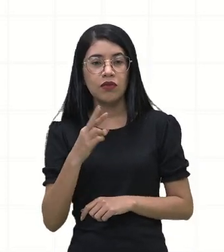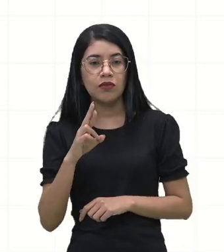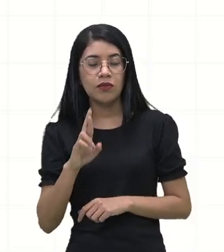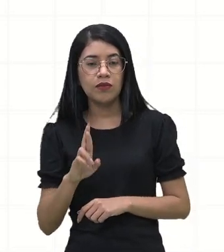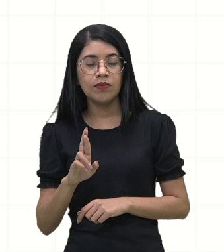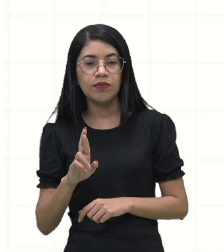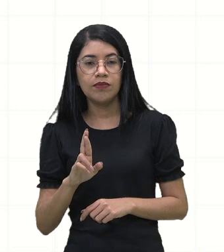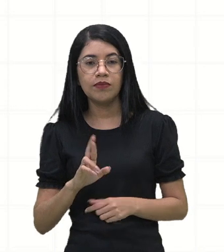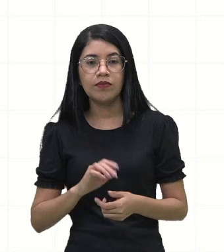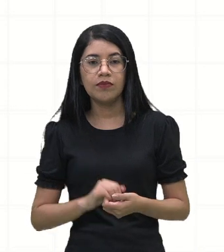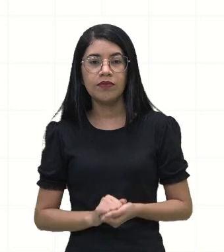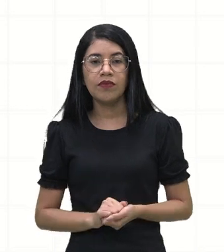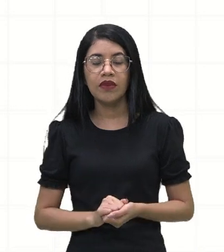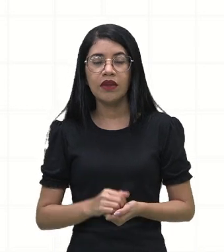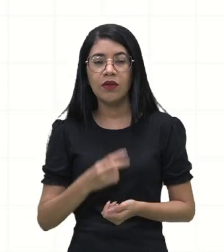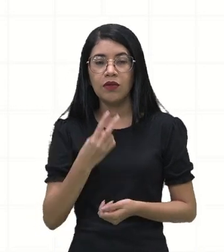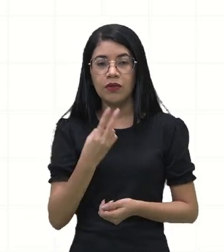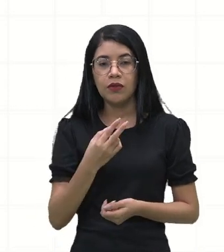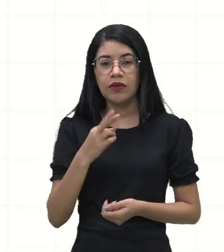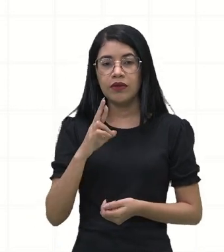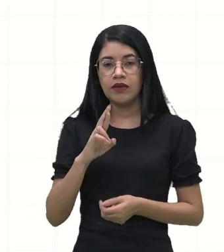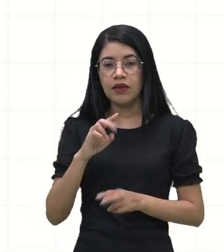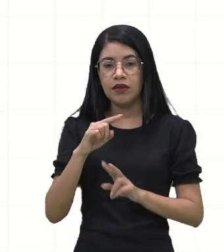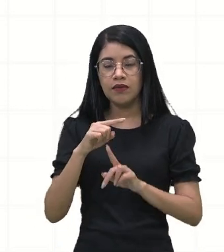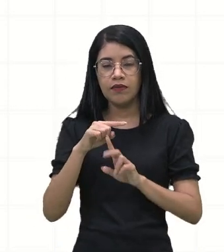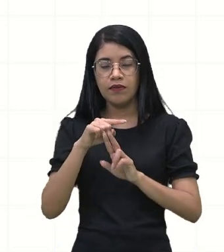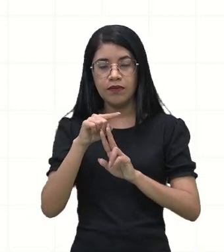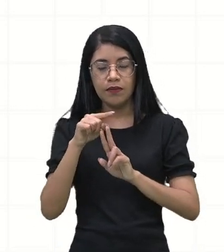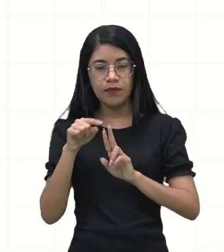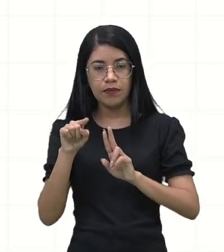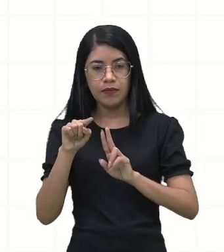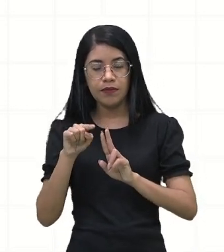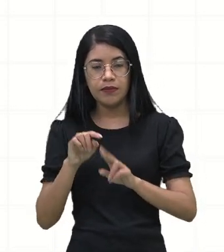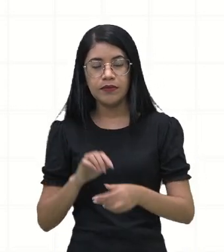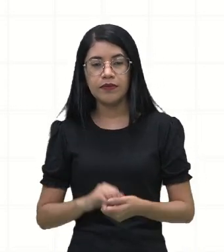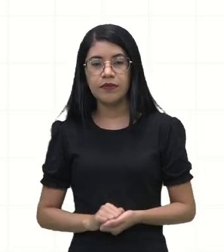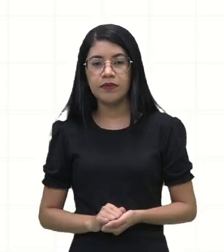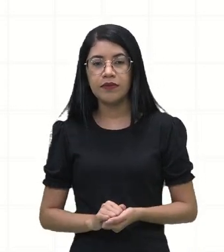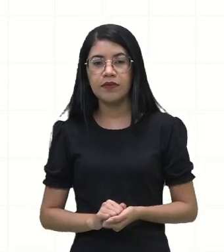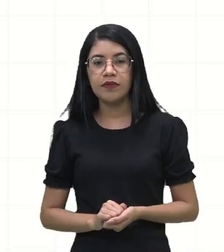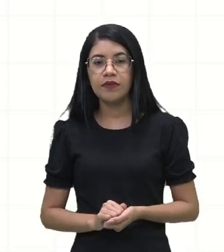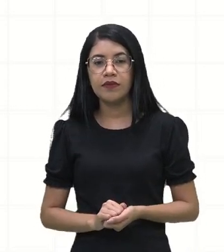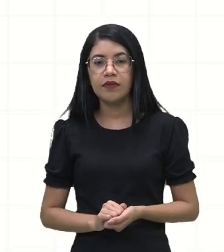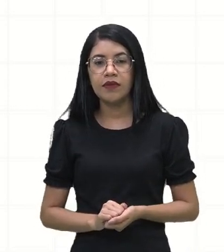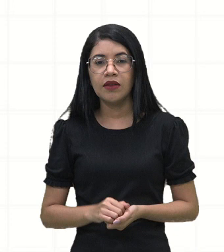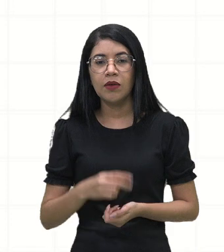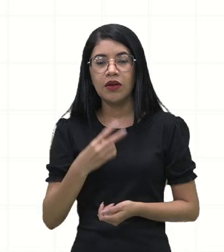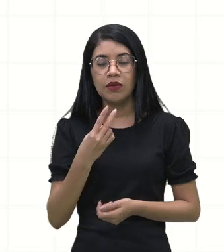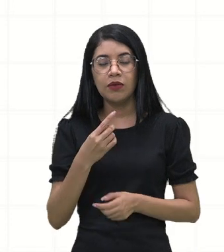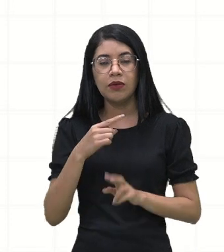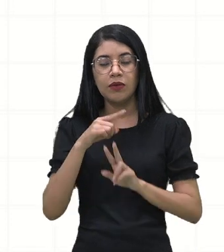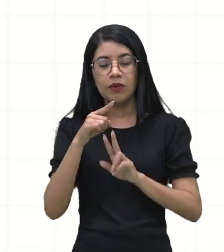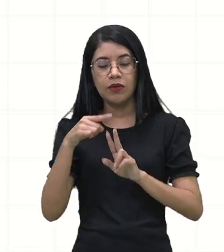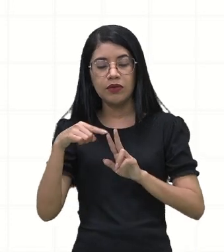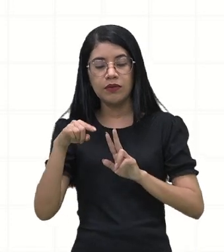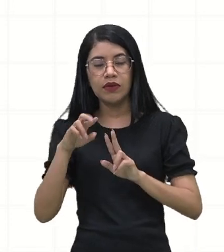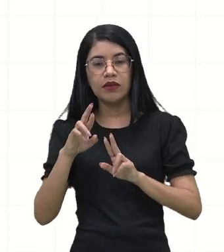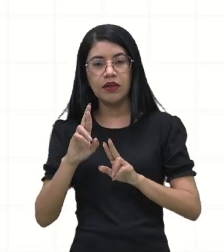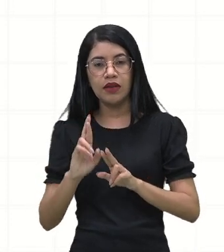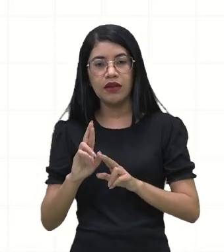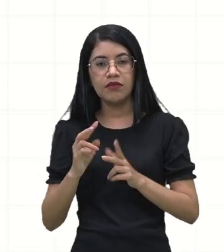aqui 2r vezes π, né? E aí a forma que nós utilizamos, 2πr, que é o